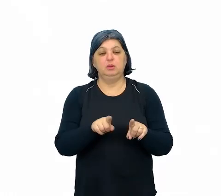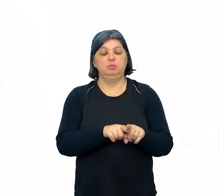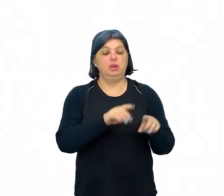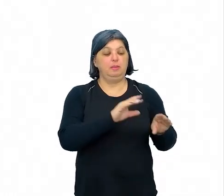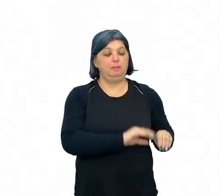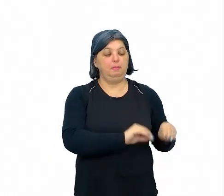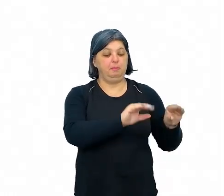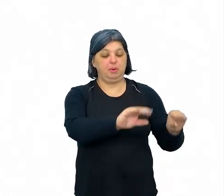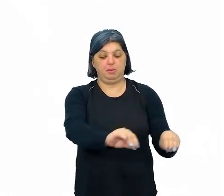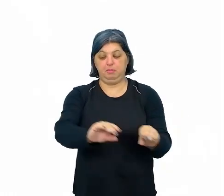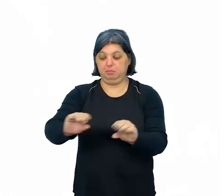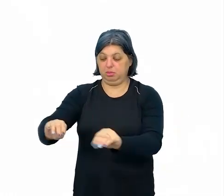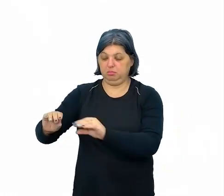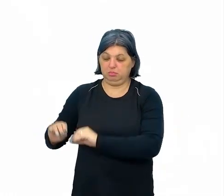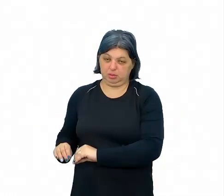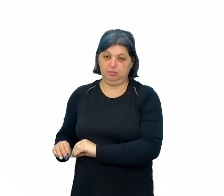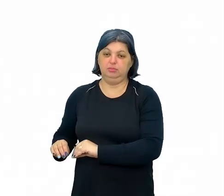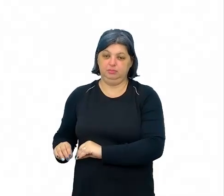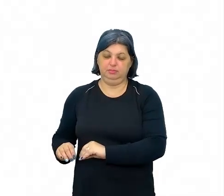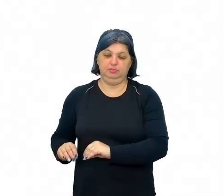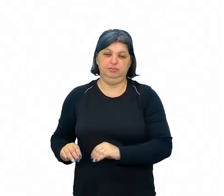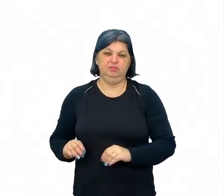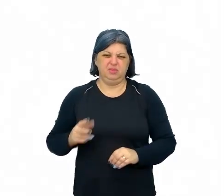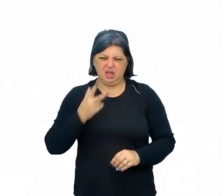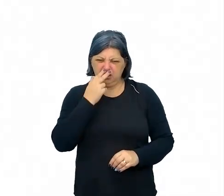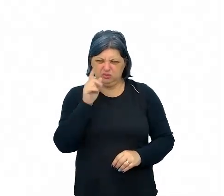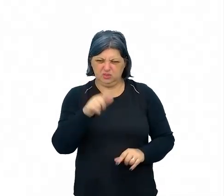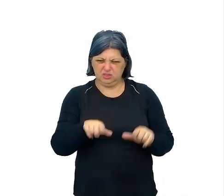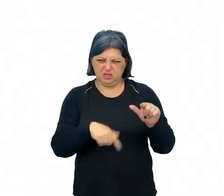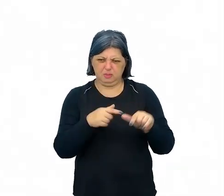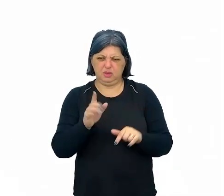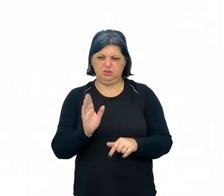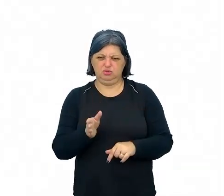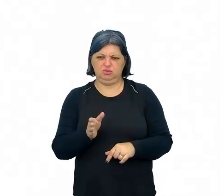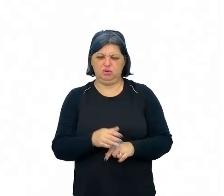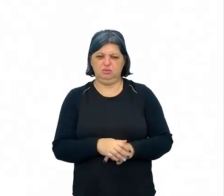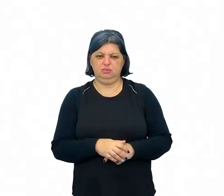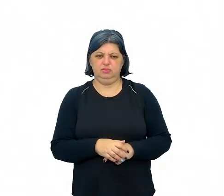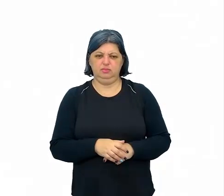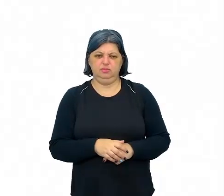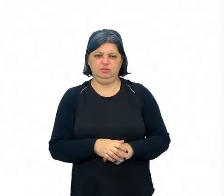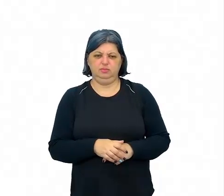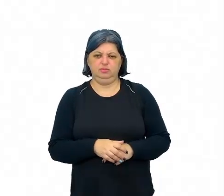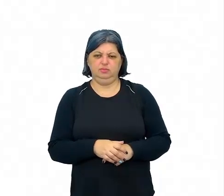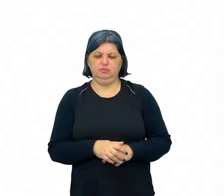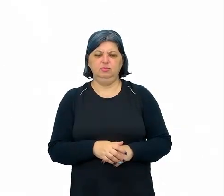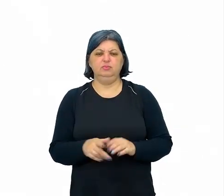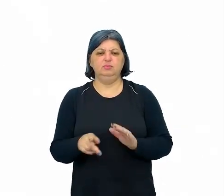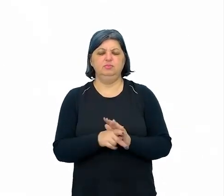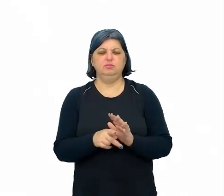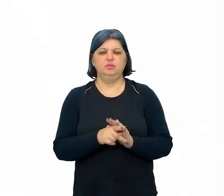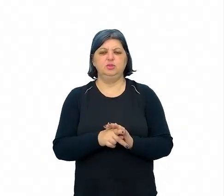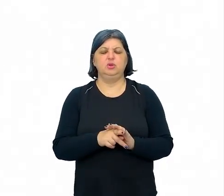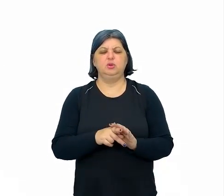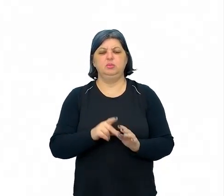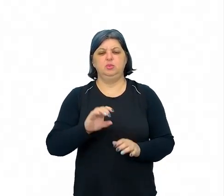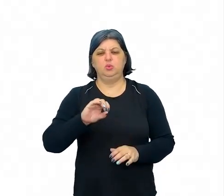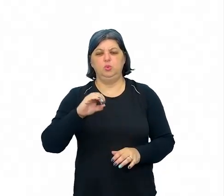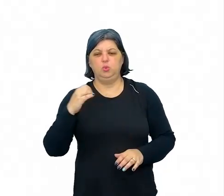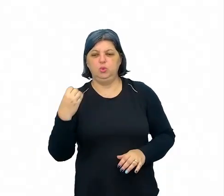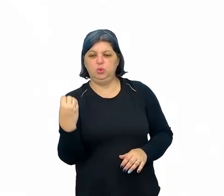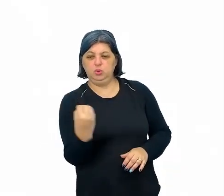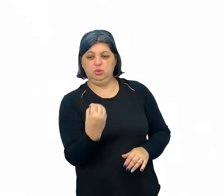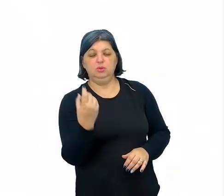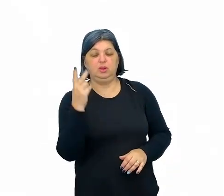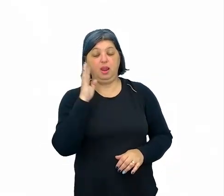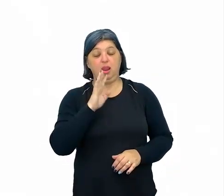estação, acho que vocês já trabalharam, né? Quem já trabalhou, né, com rotação é bem bacana, entre